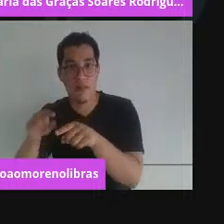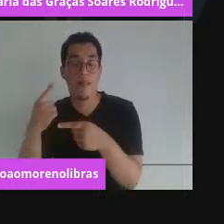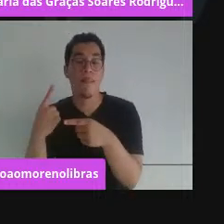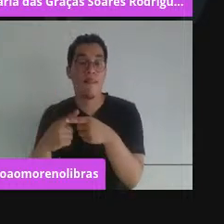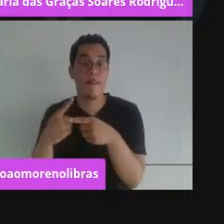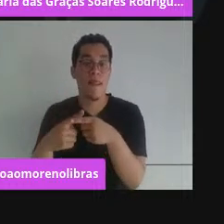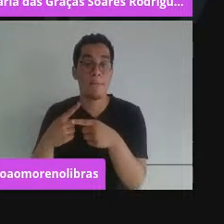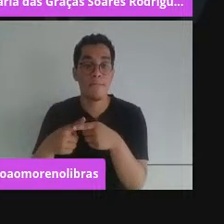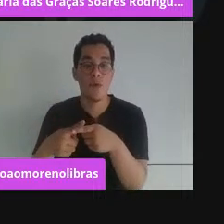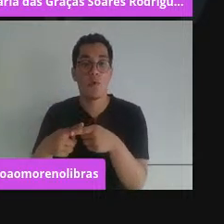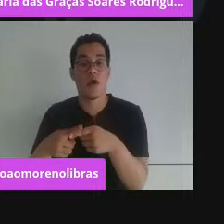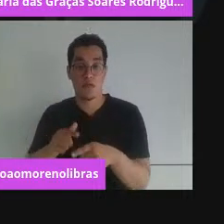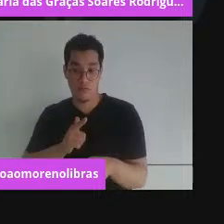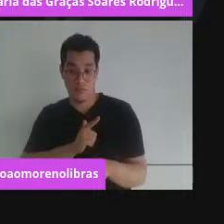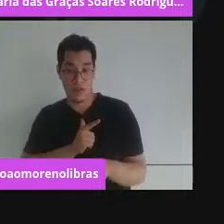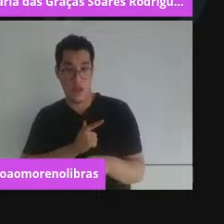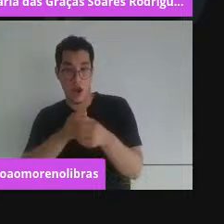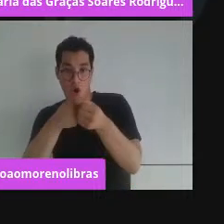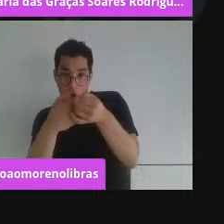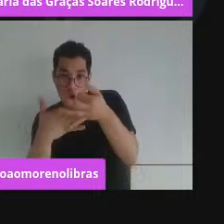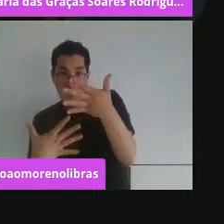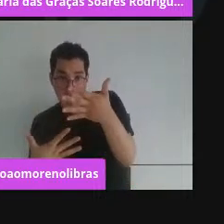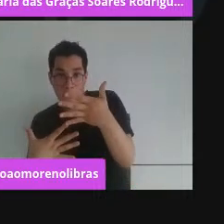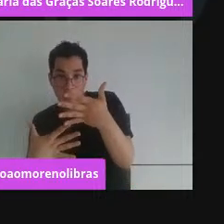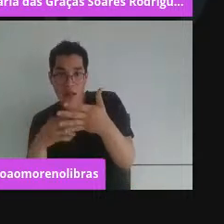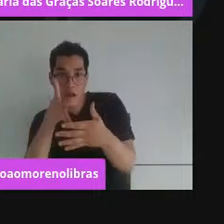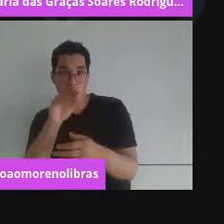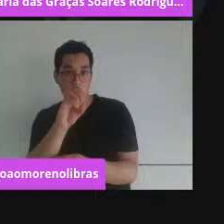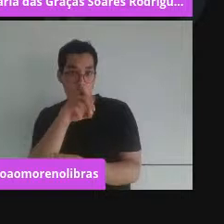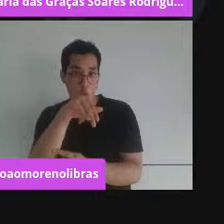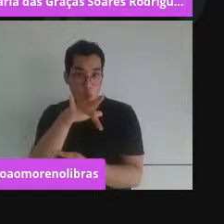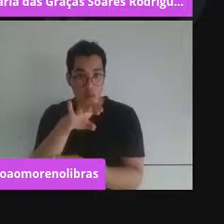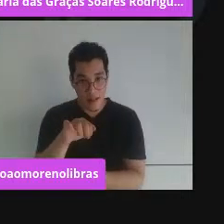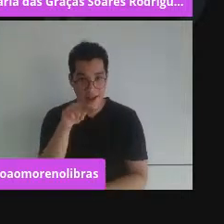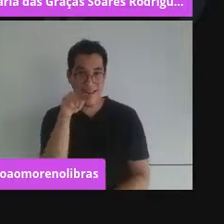digitais nativos, produzidos online,